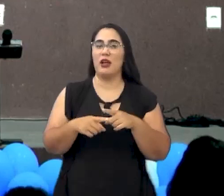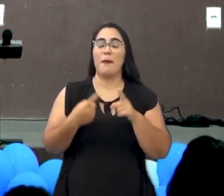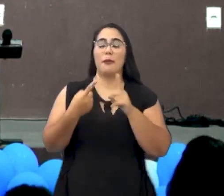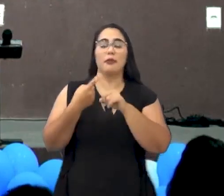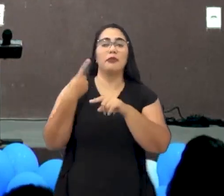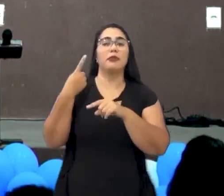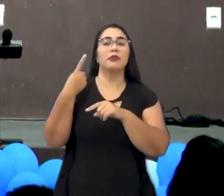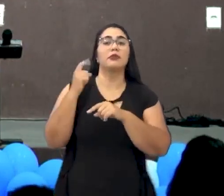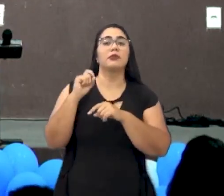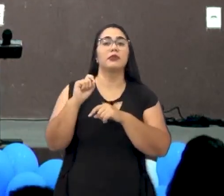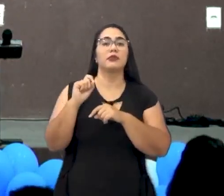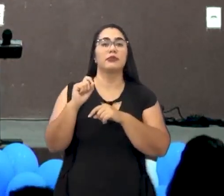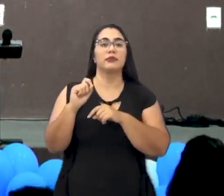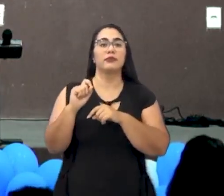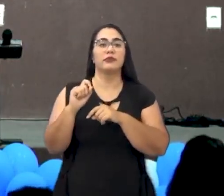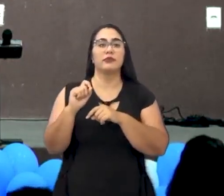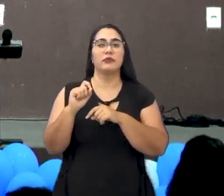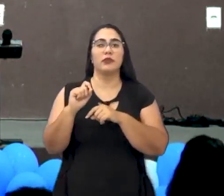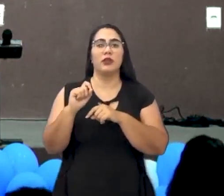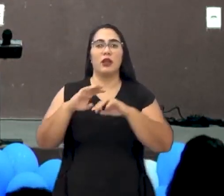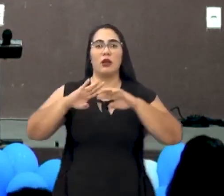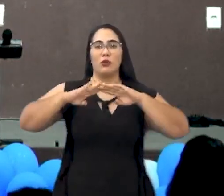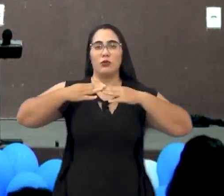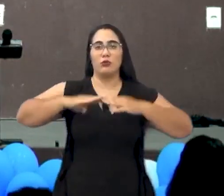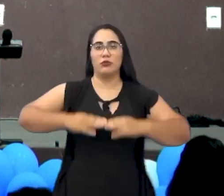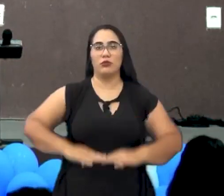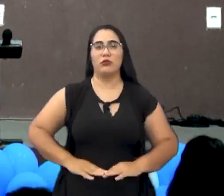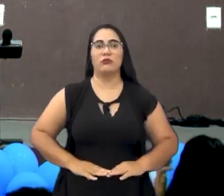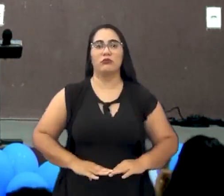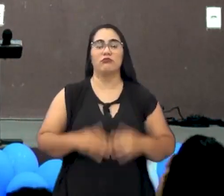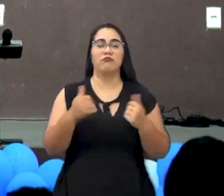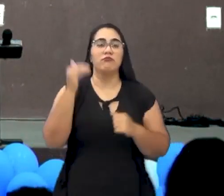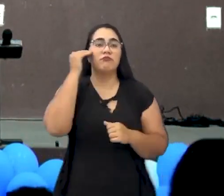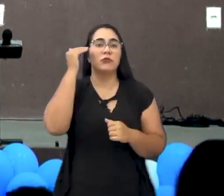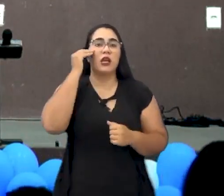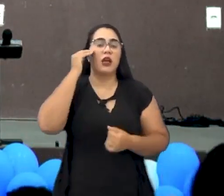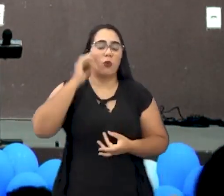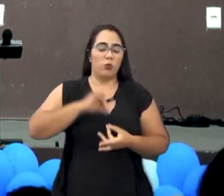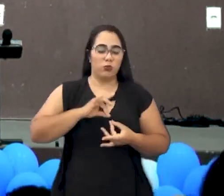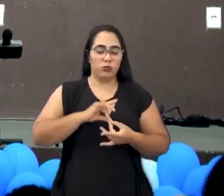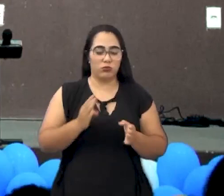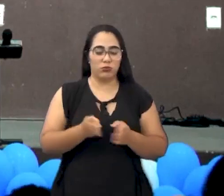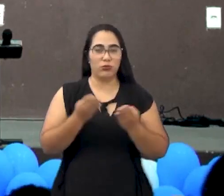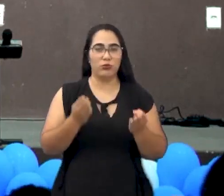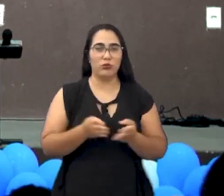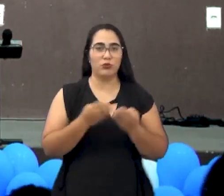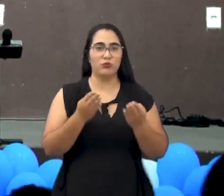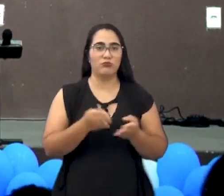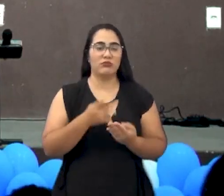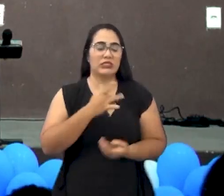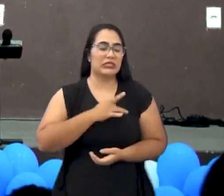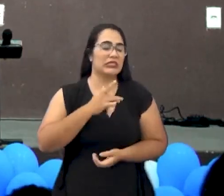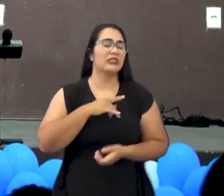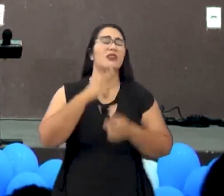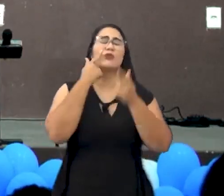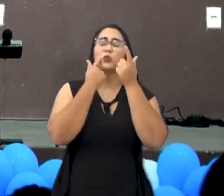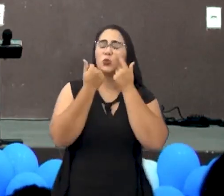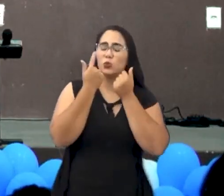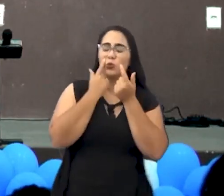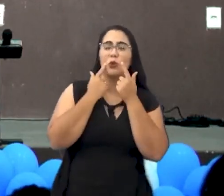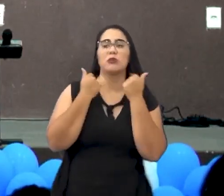é: se humilha, meu irmão. Reconhece a tua pobreza, a tua miséria. Chora por